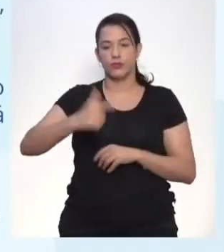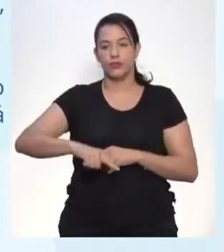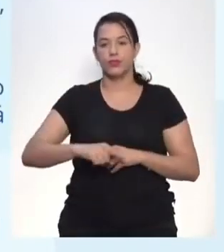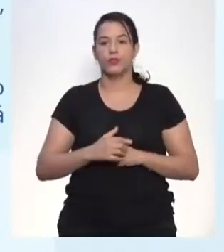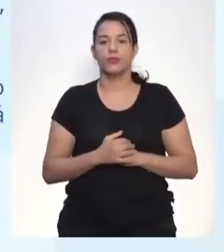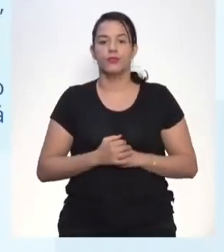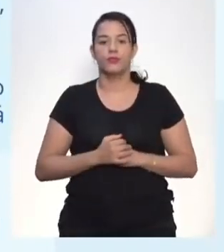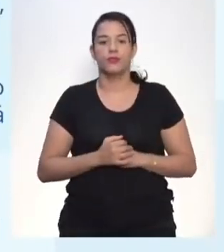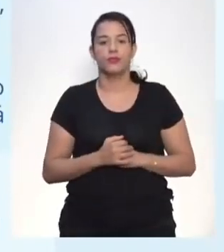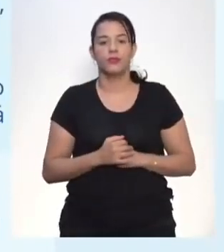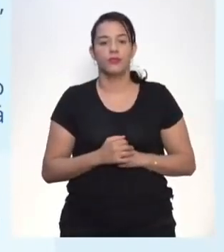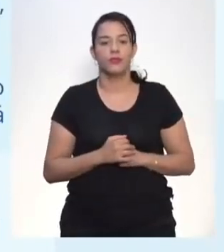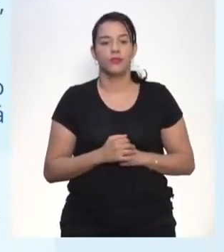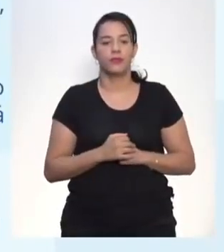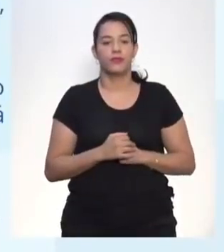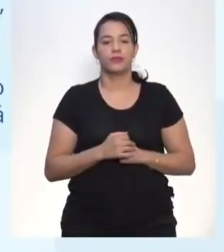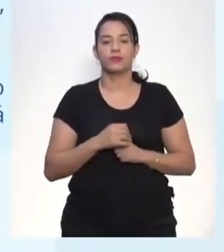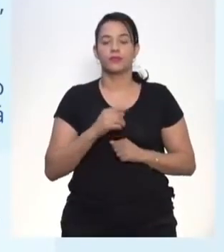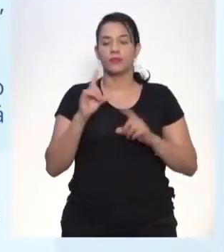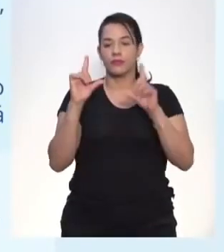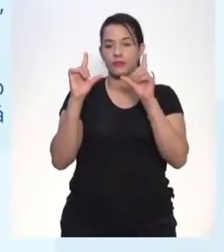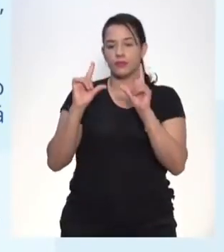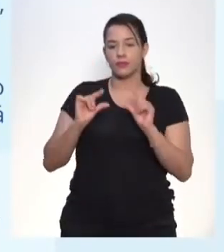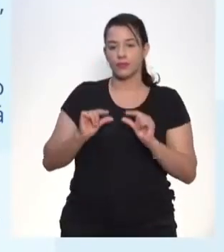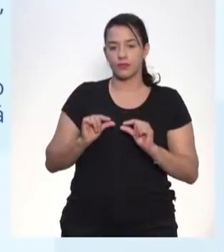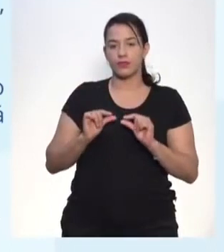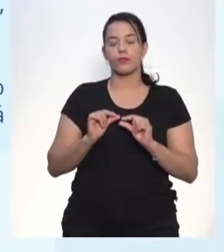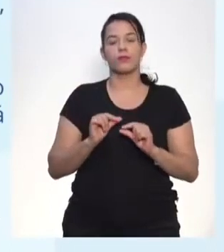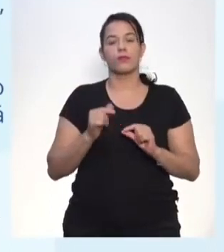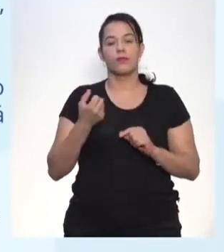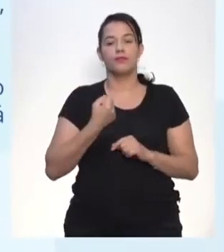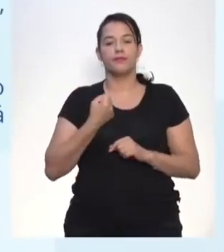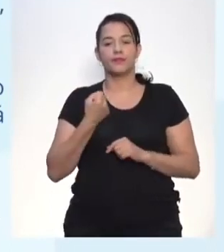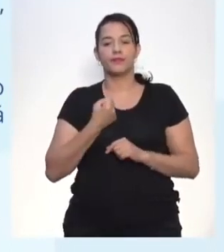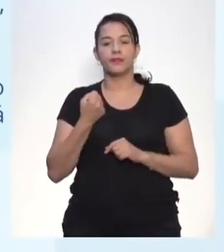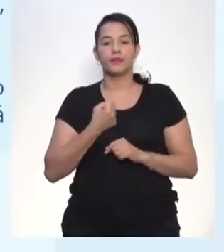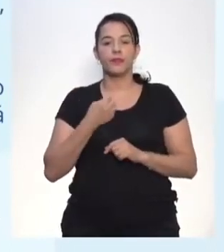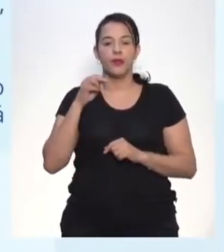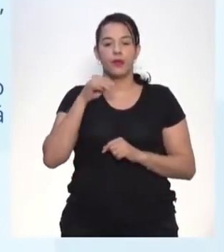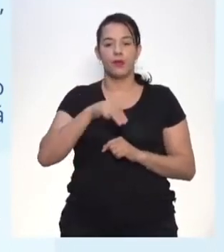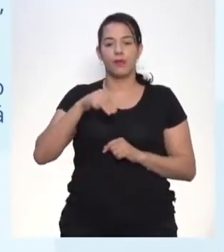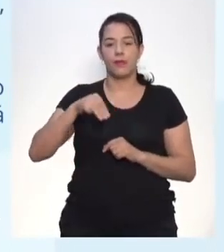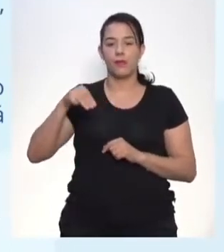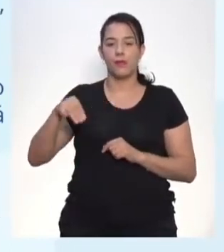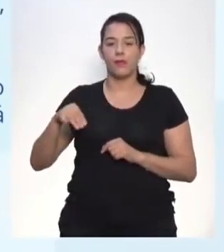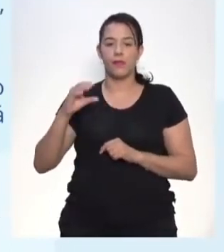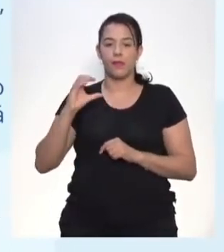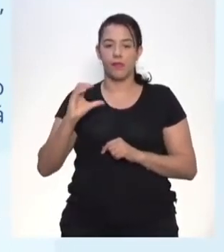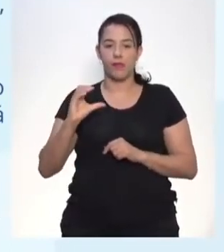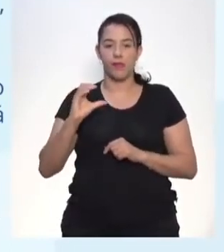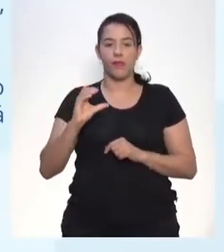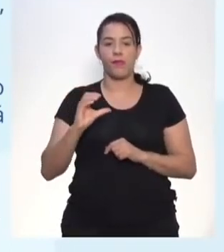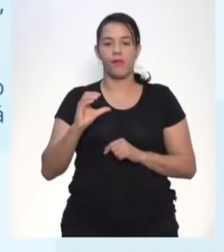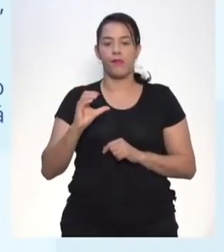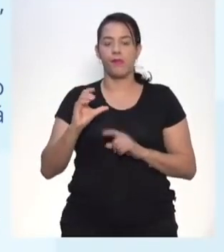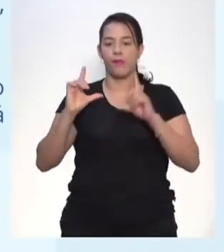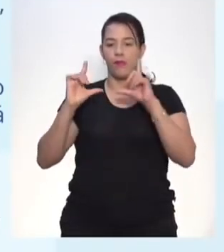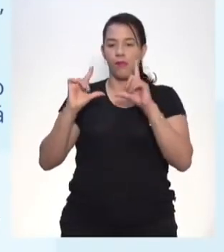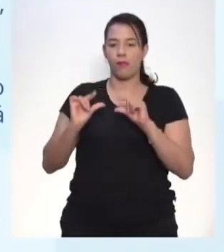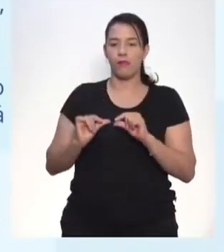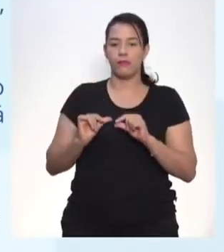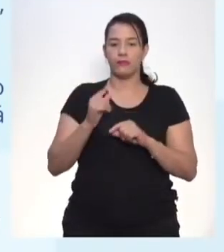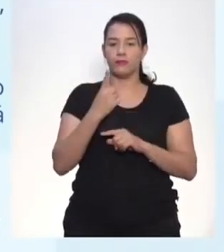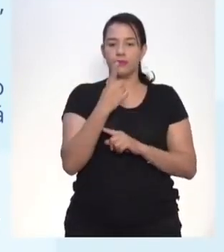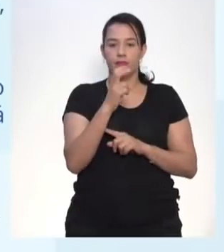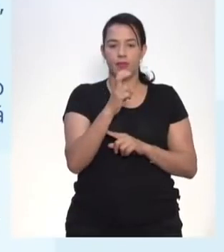O que eu posso dizer? Que o menor múltiplo comum, aqui, ó, o MMC, como nós chamamos, que o menor